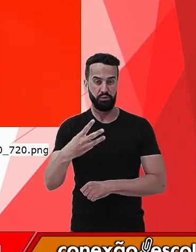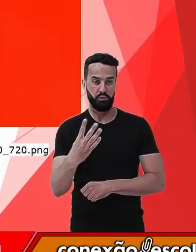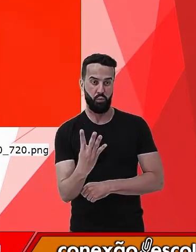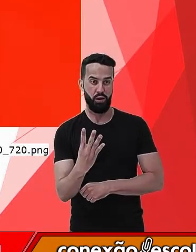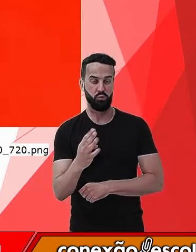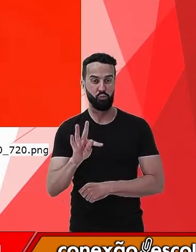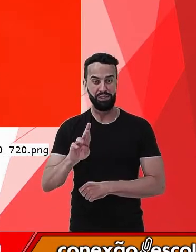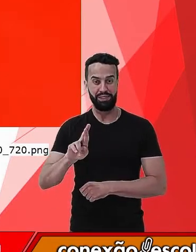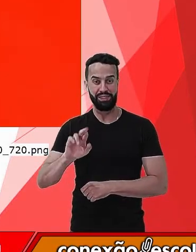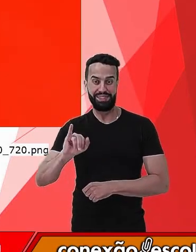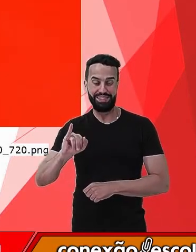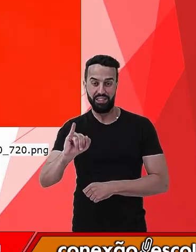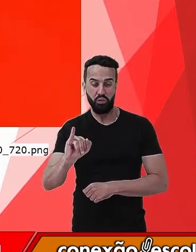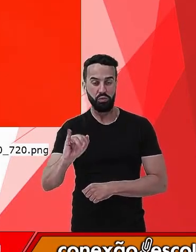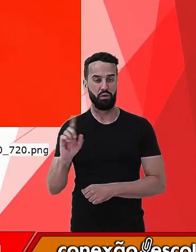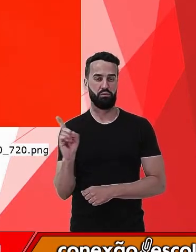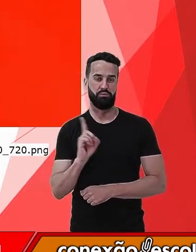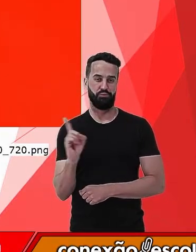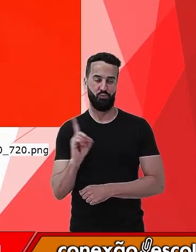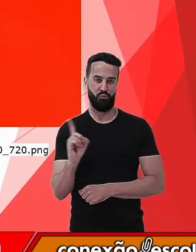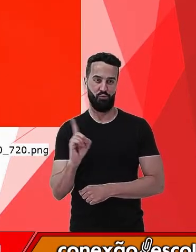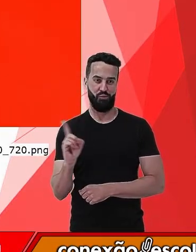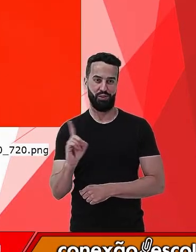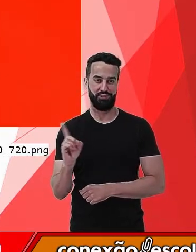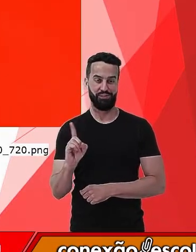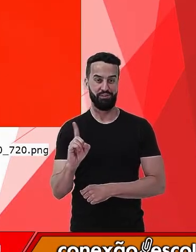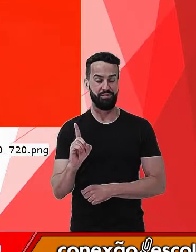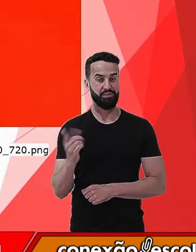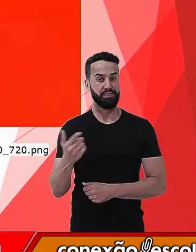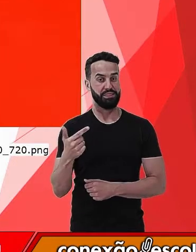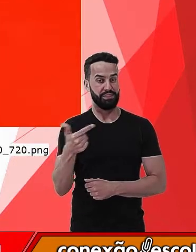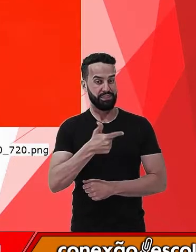grandes nações e como eles estão